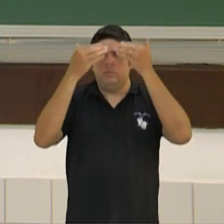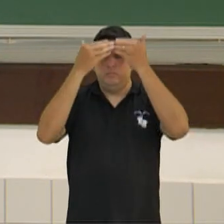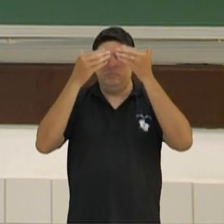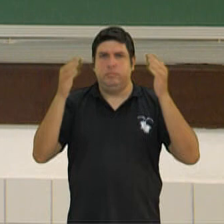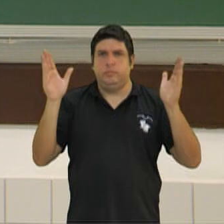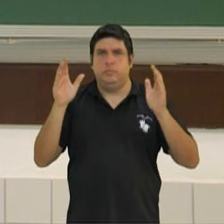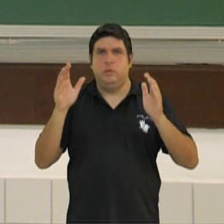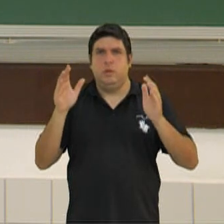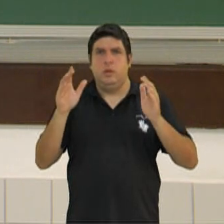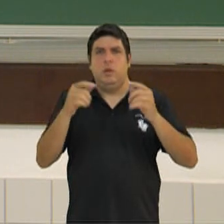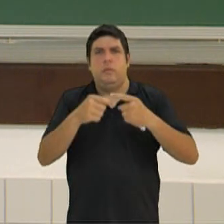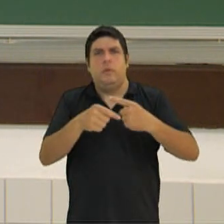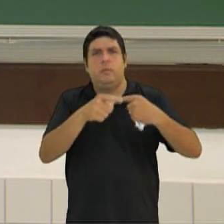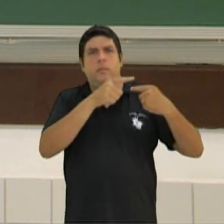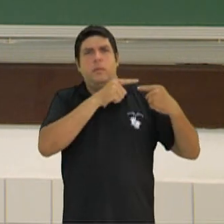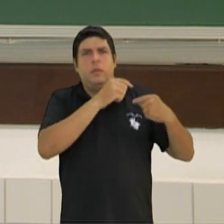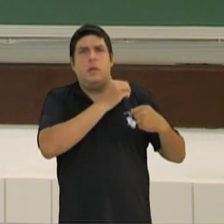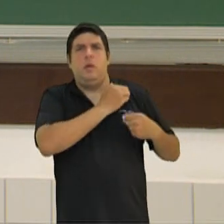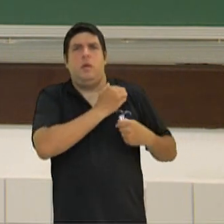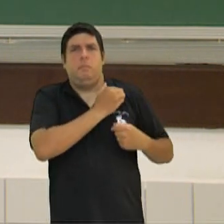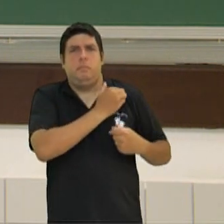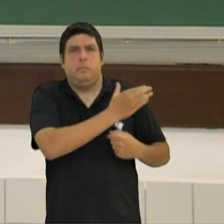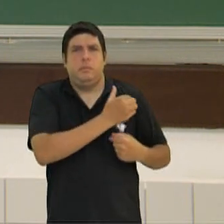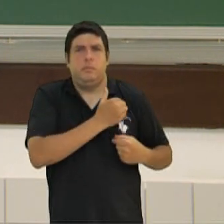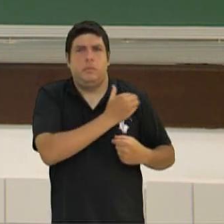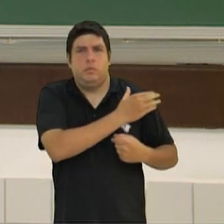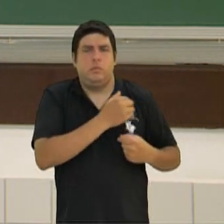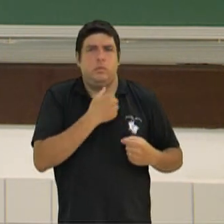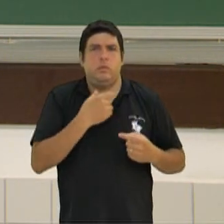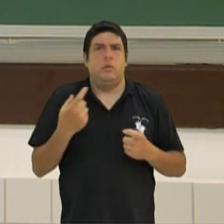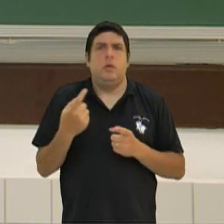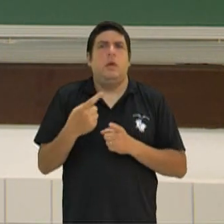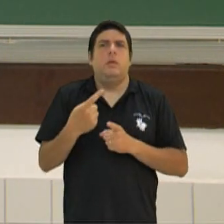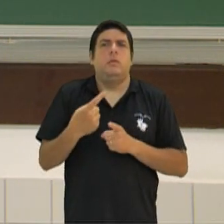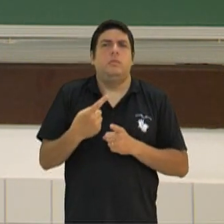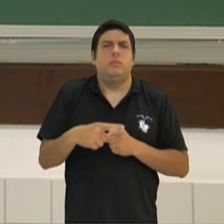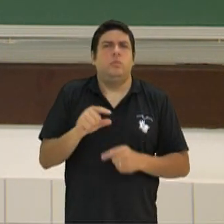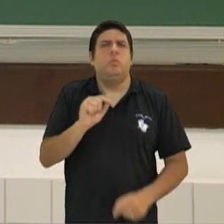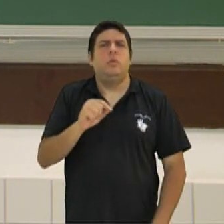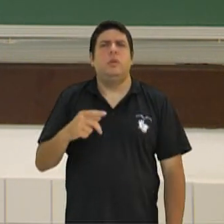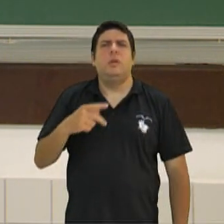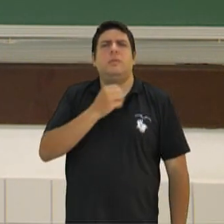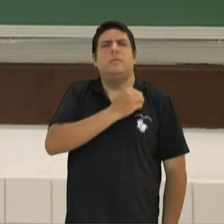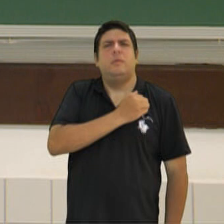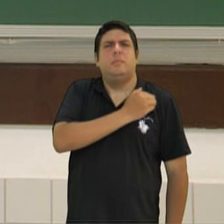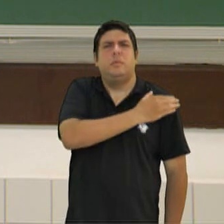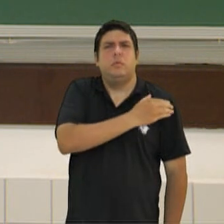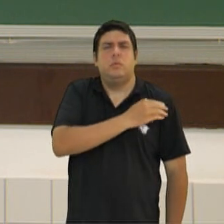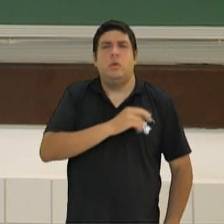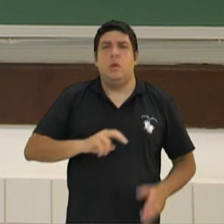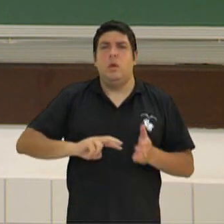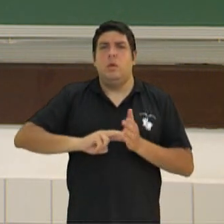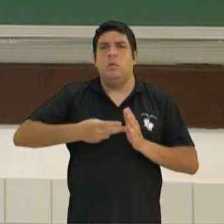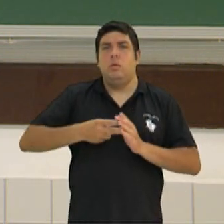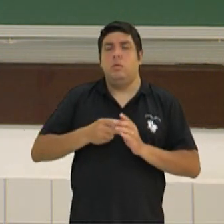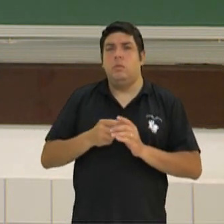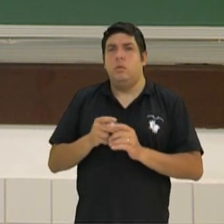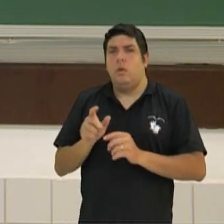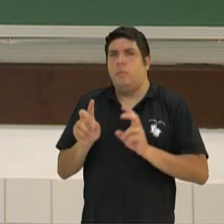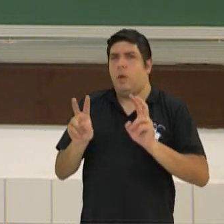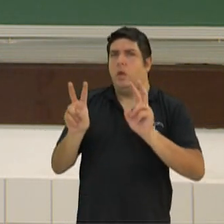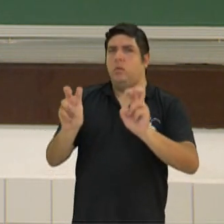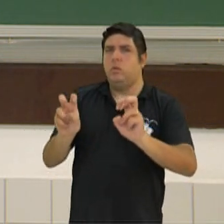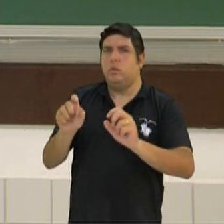todo o preconceito que a gente possa ter, né? O que é o preconceito? É simplesmente você julgar alguma coisa na qual você não tem